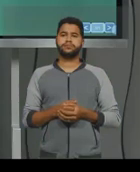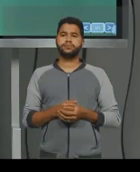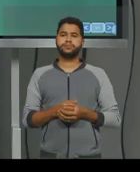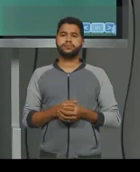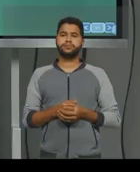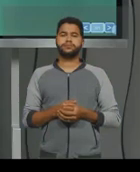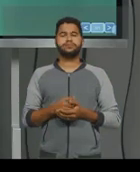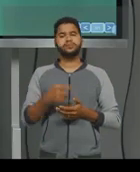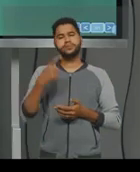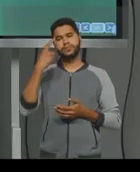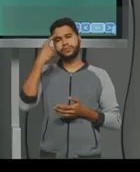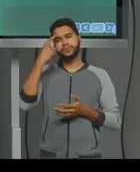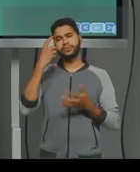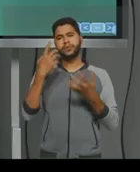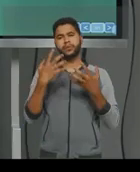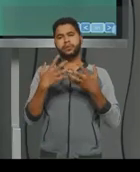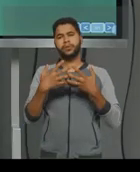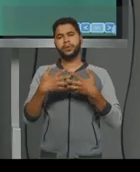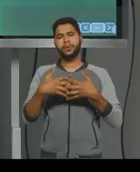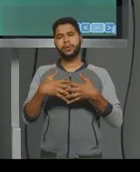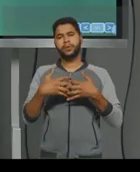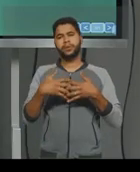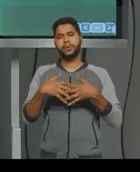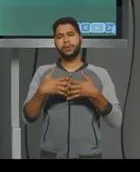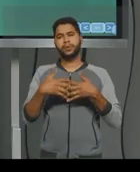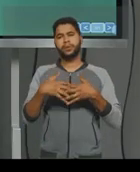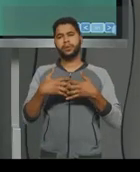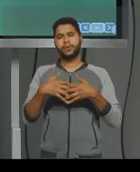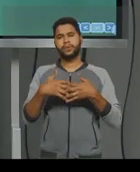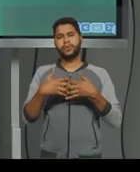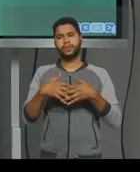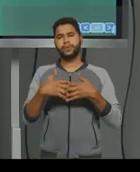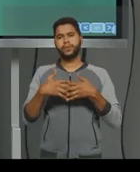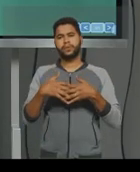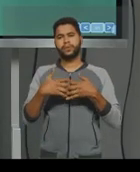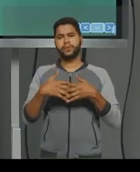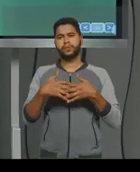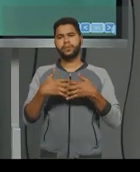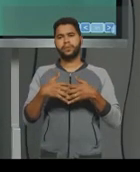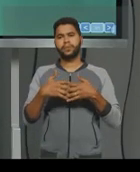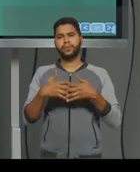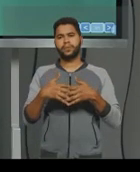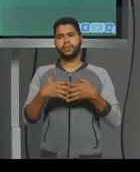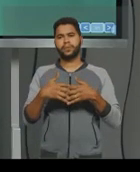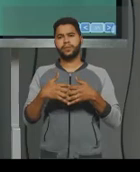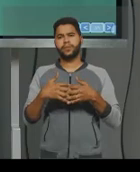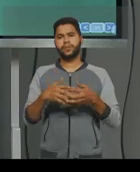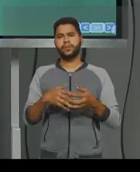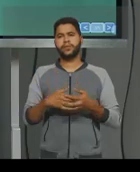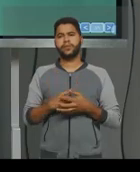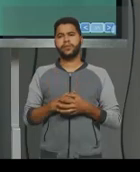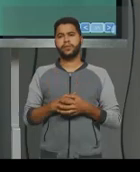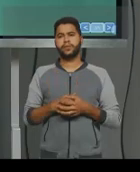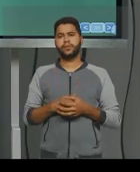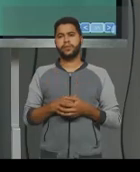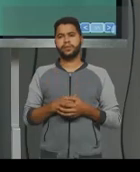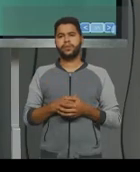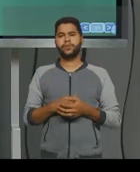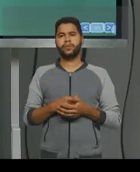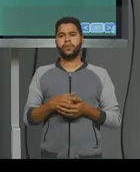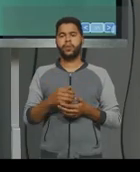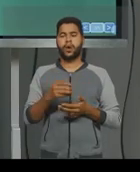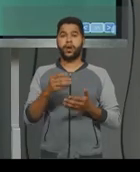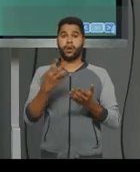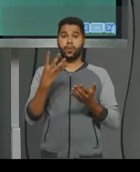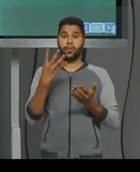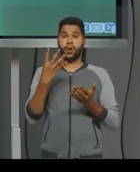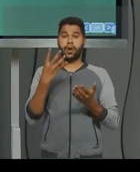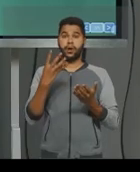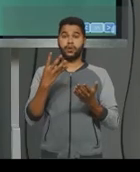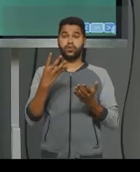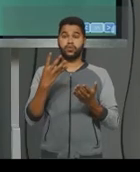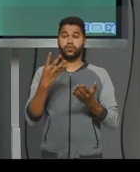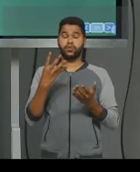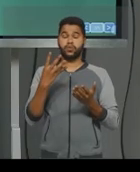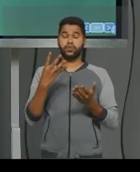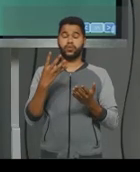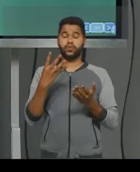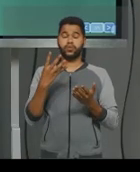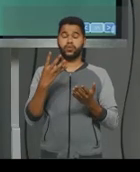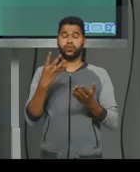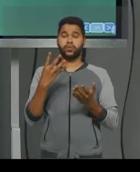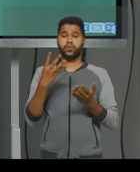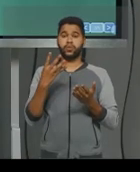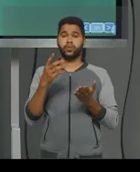Vamos pensar assim, né? Você conseguiu 4 folhas, né? E você